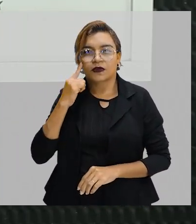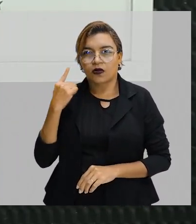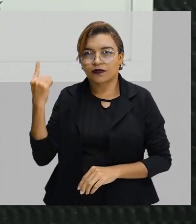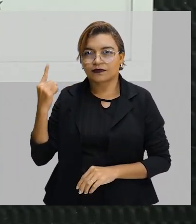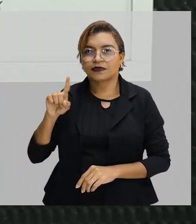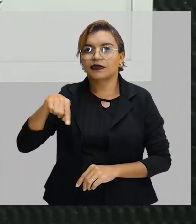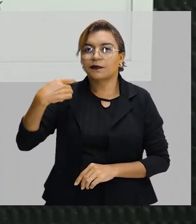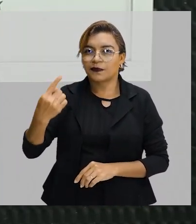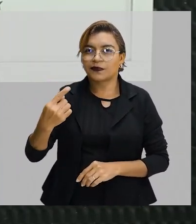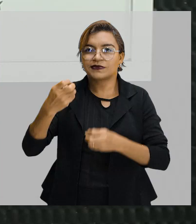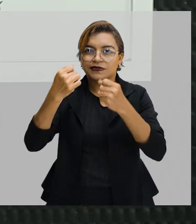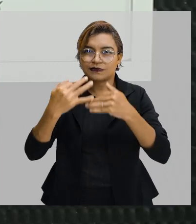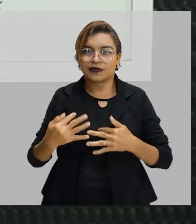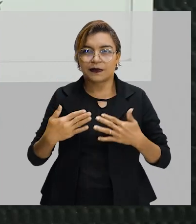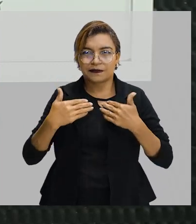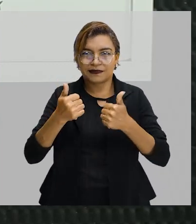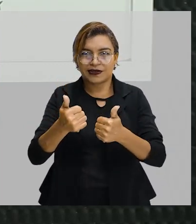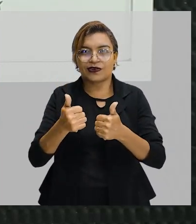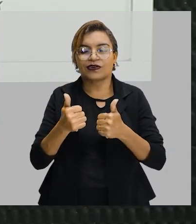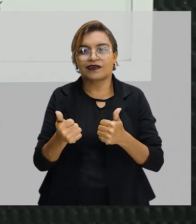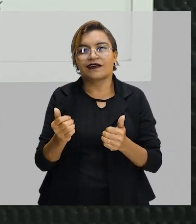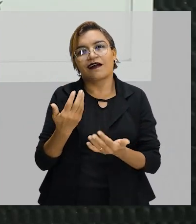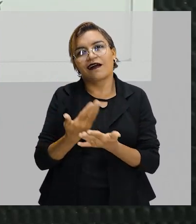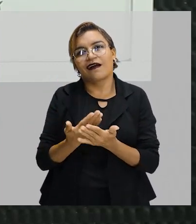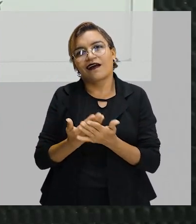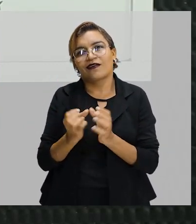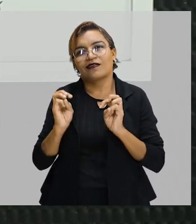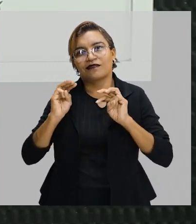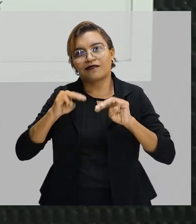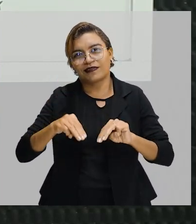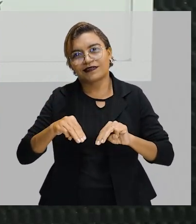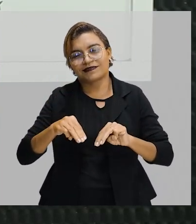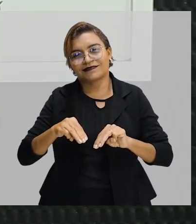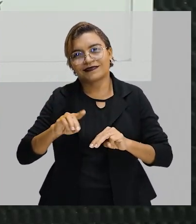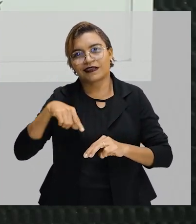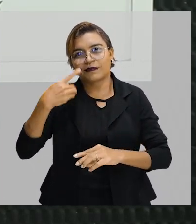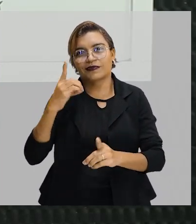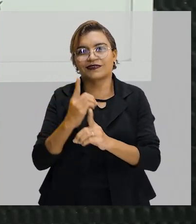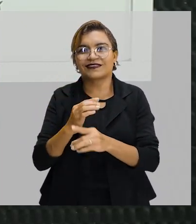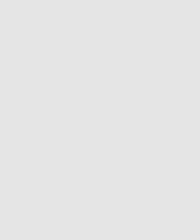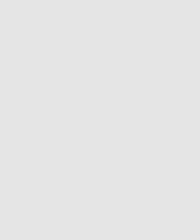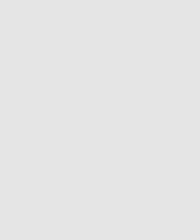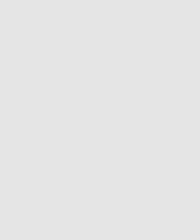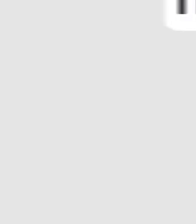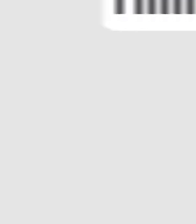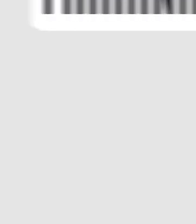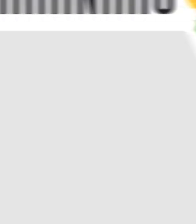em outras aulas, tá bom? Finalizamos por aqui e até a próxima.